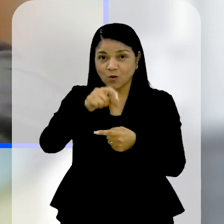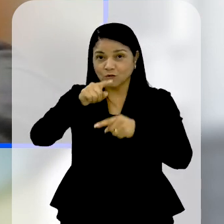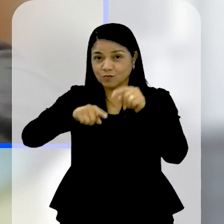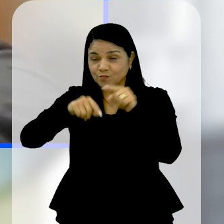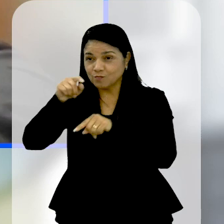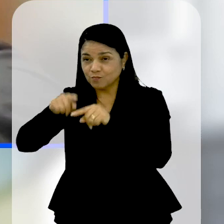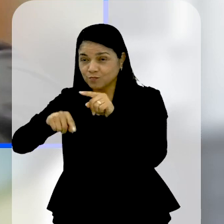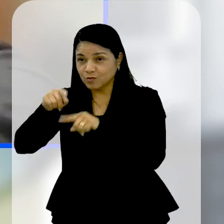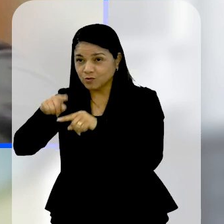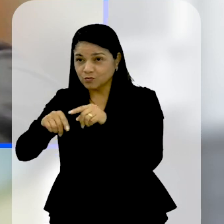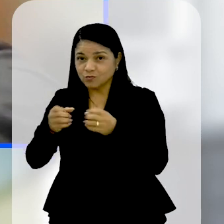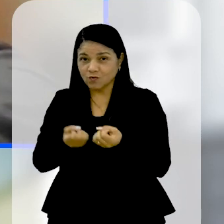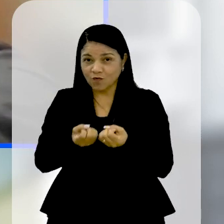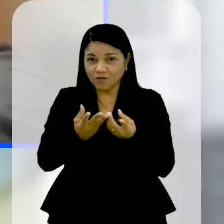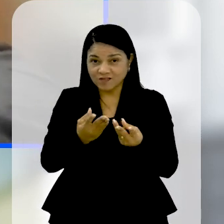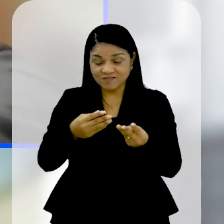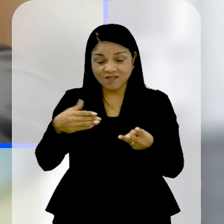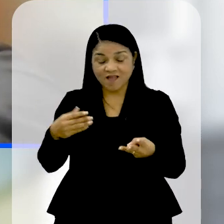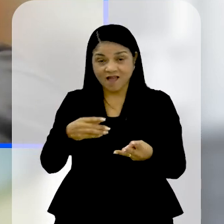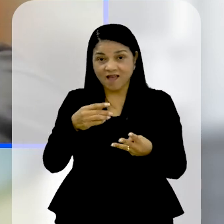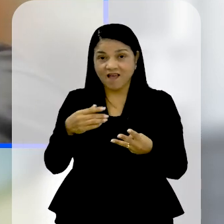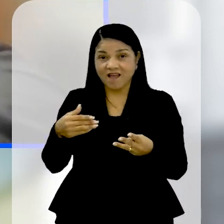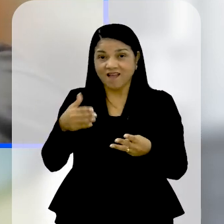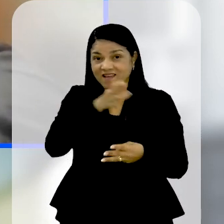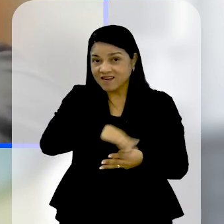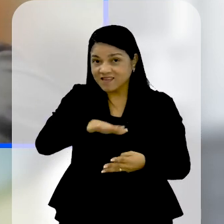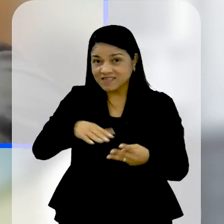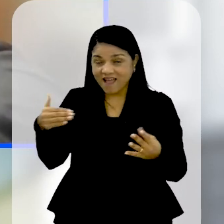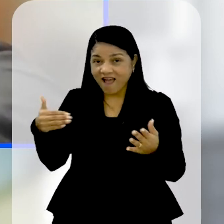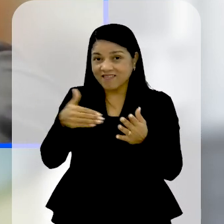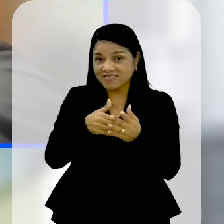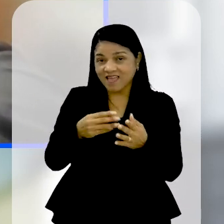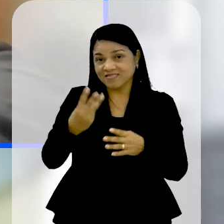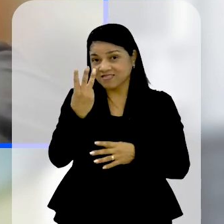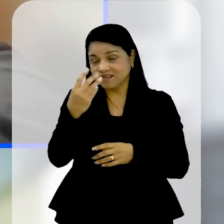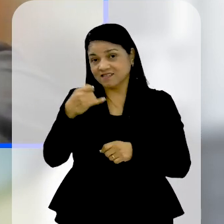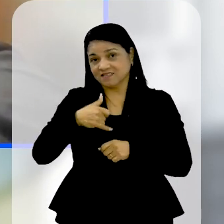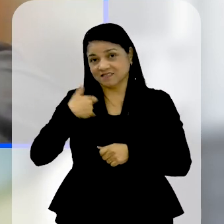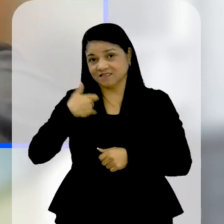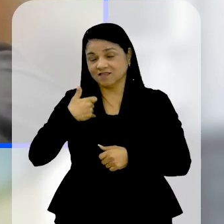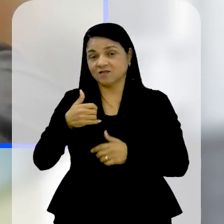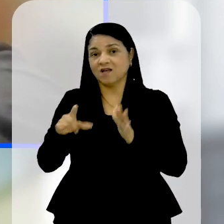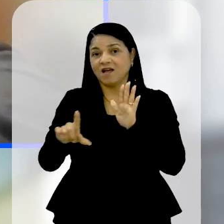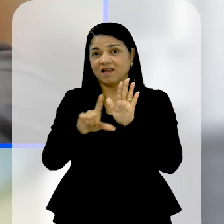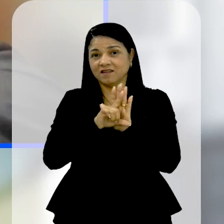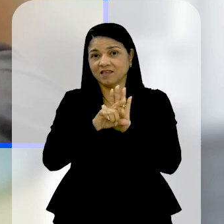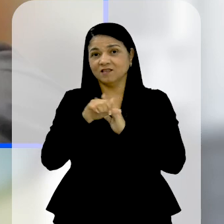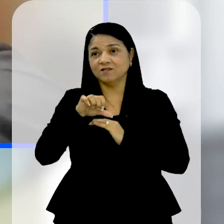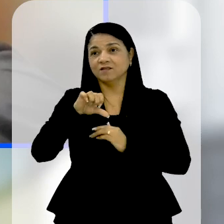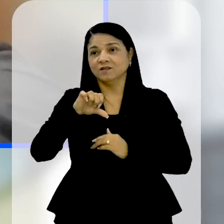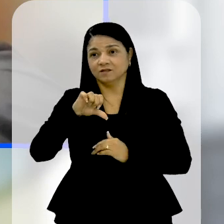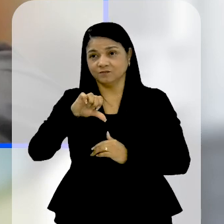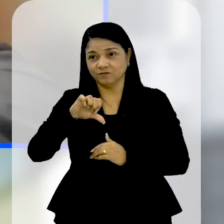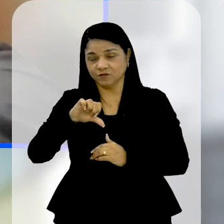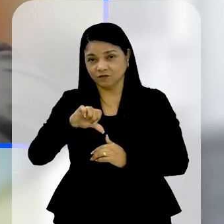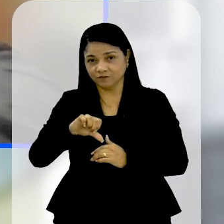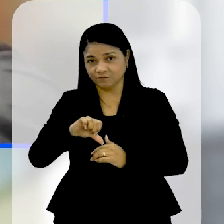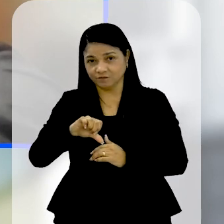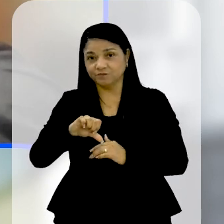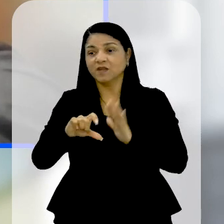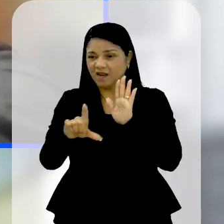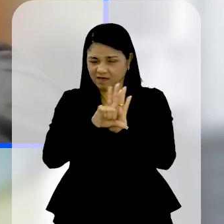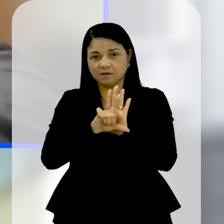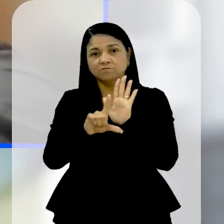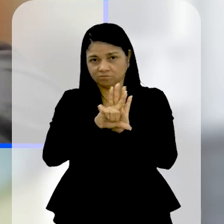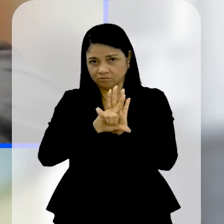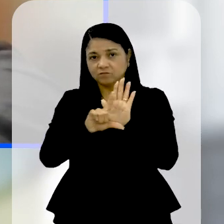para produtos que são oferecidos para crianças até 3 anos de idade. A gente tem a Lei Federal 11.265, de 2006, que ela